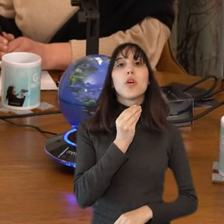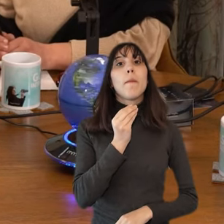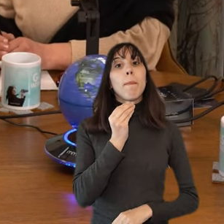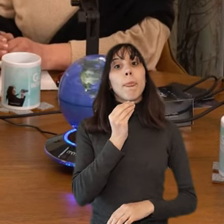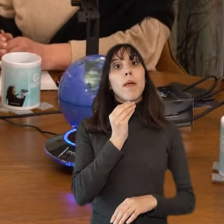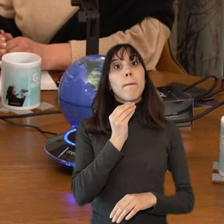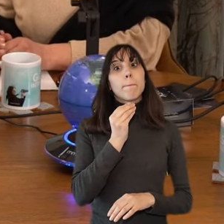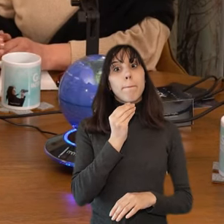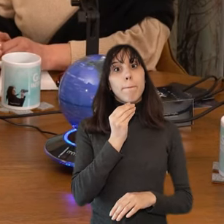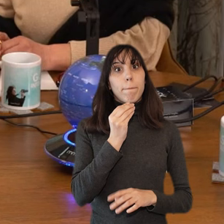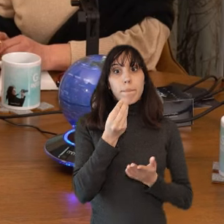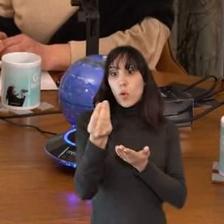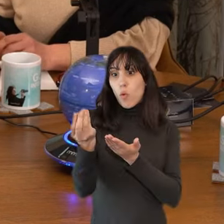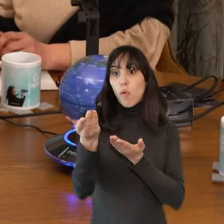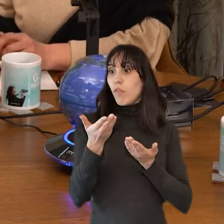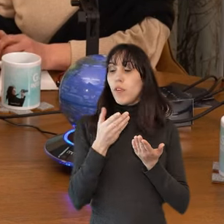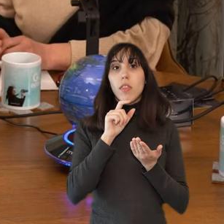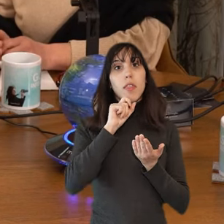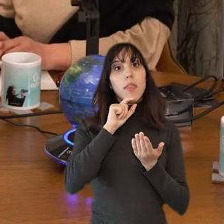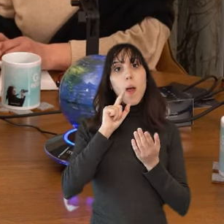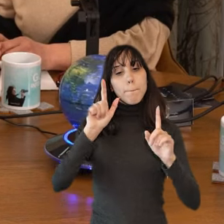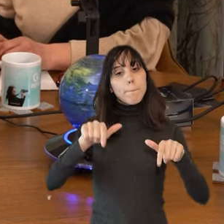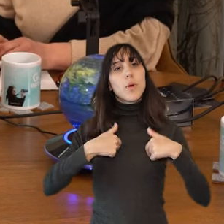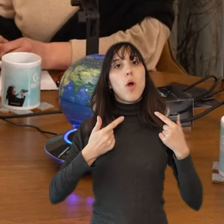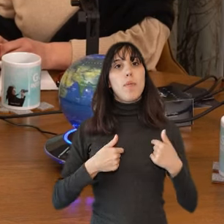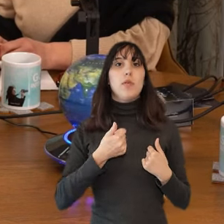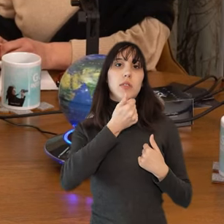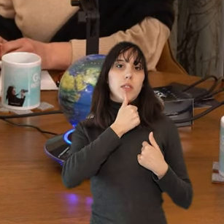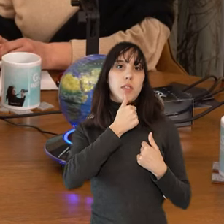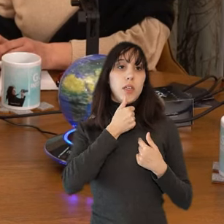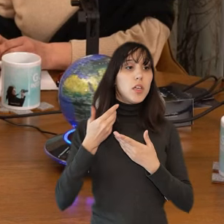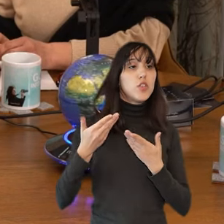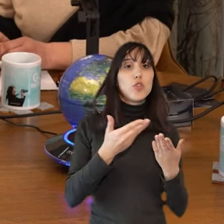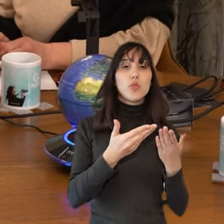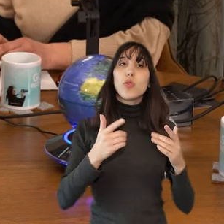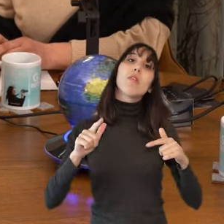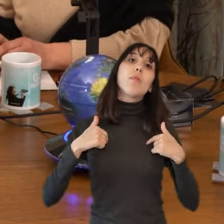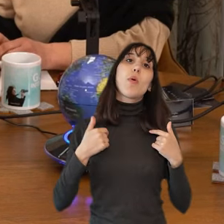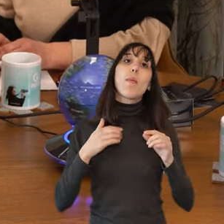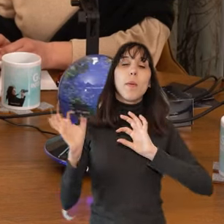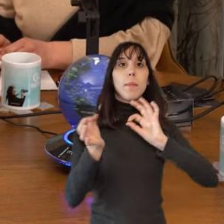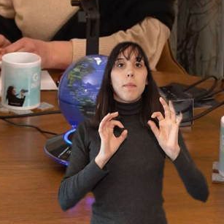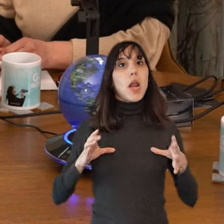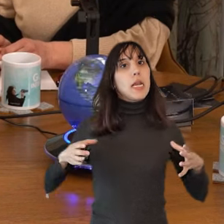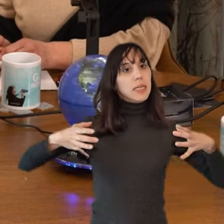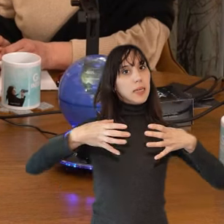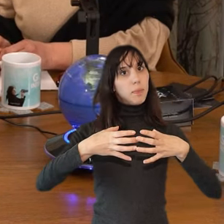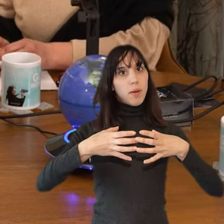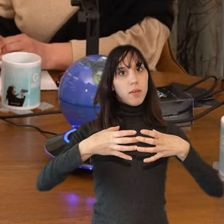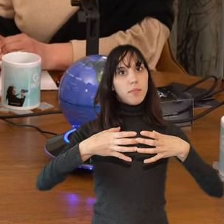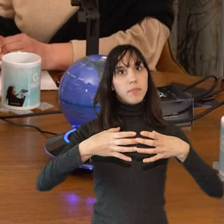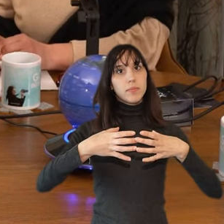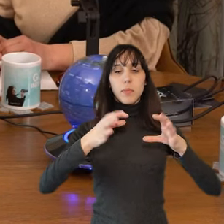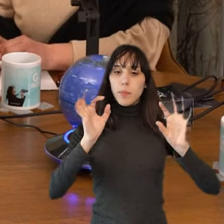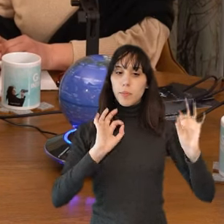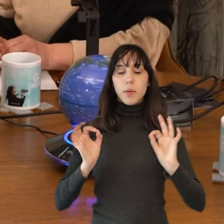ter eh são eles próprios que definem e que ajudam não é este a equipa a trabalhar